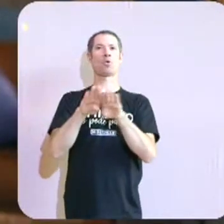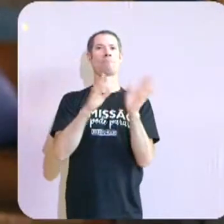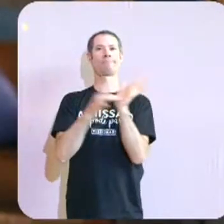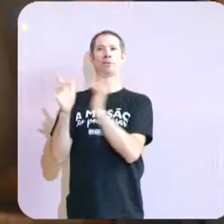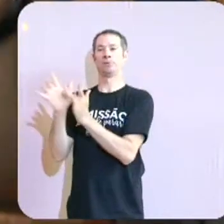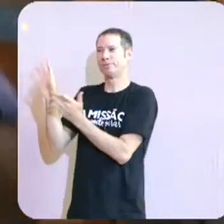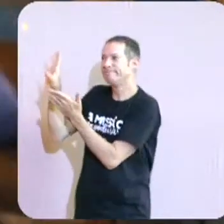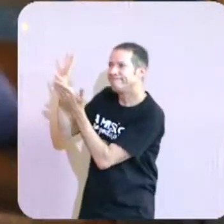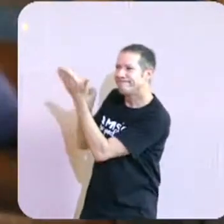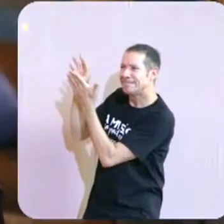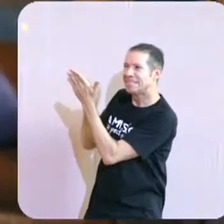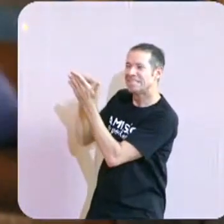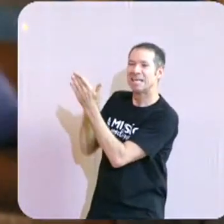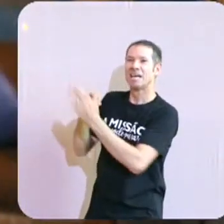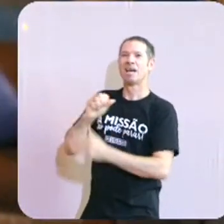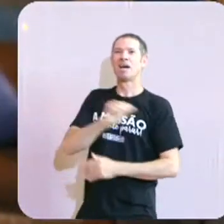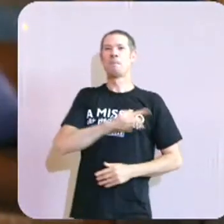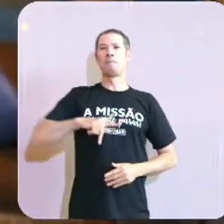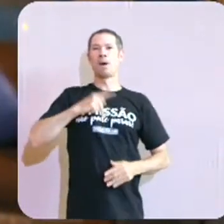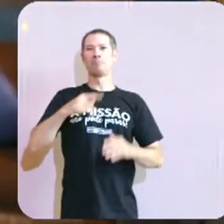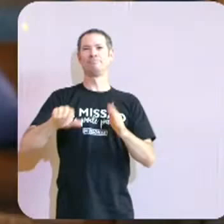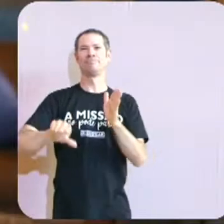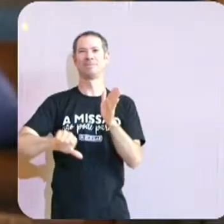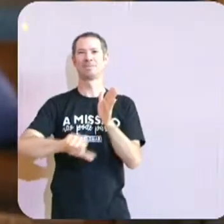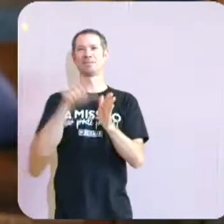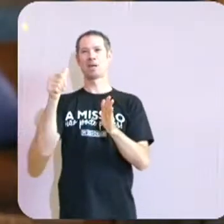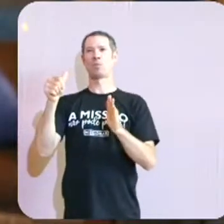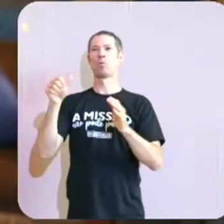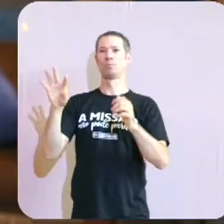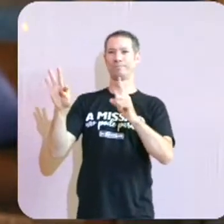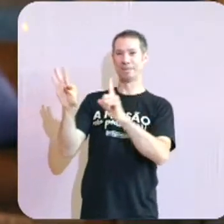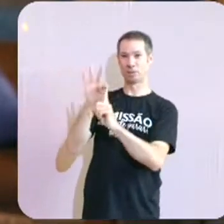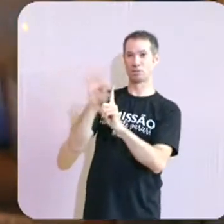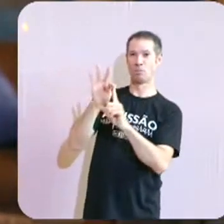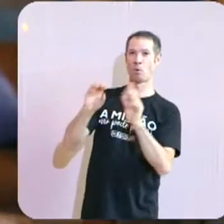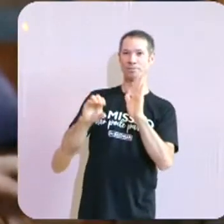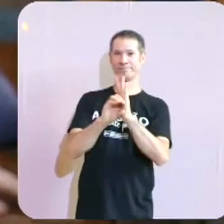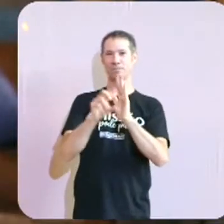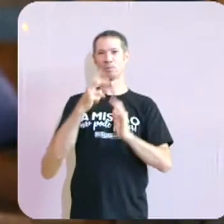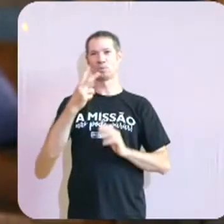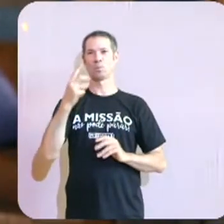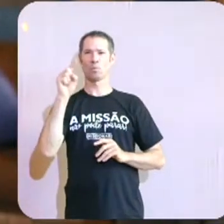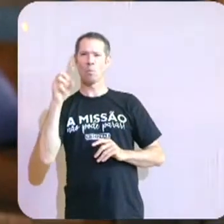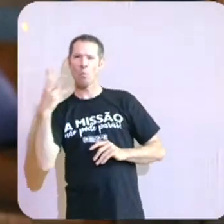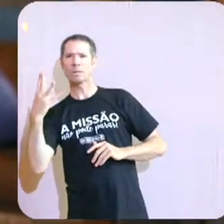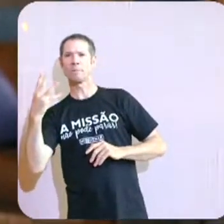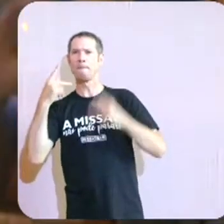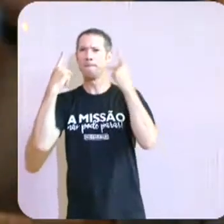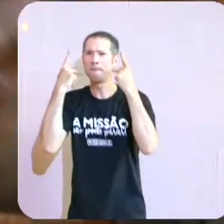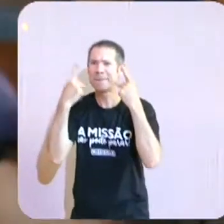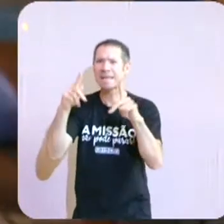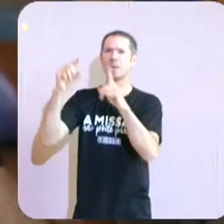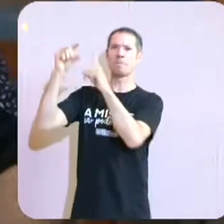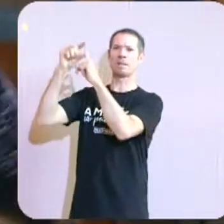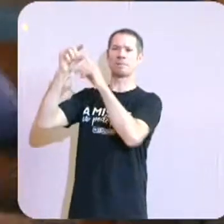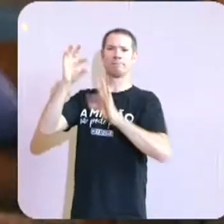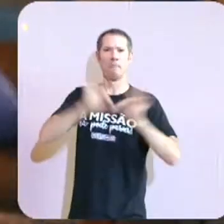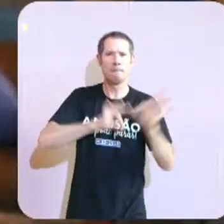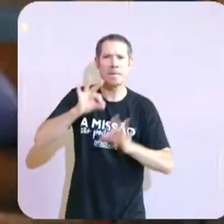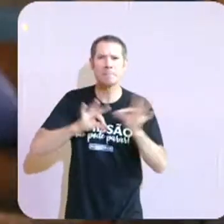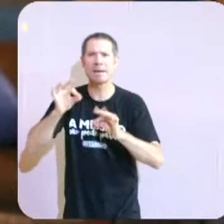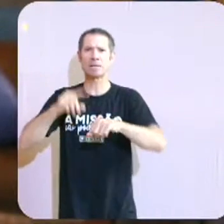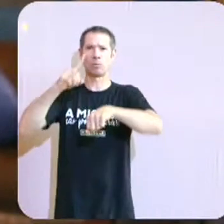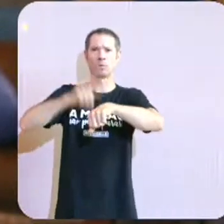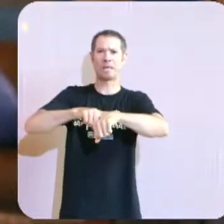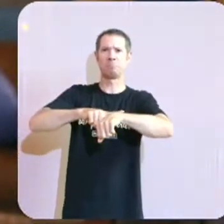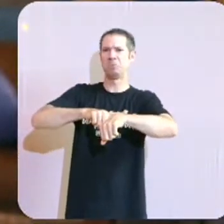fez. Lembre-se de Paulo, em 2 Timóteo, no capítulo 4, verso 2, ele disse: pregue a palavra, esteja preparado a tempo e